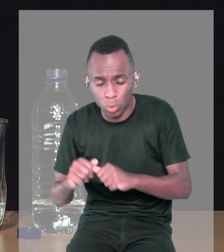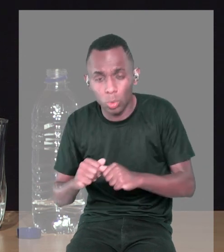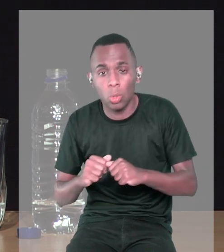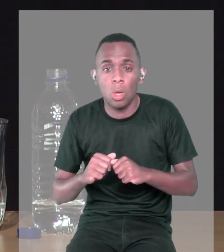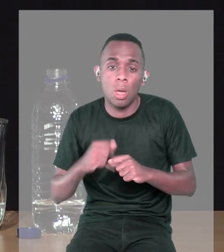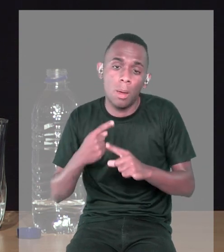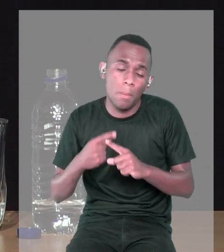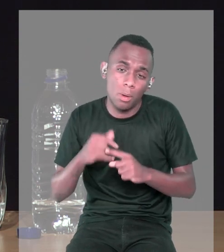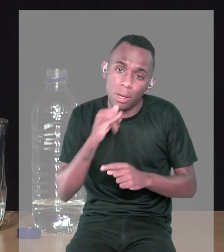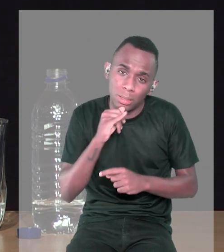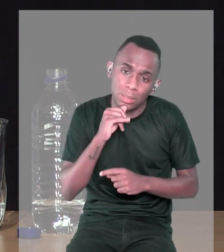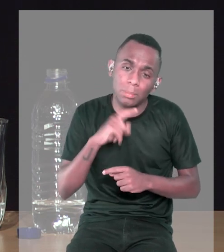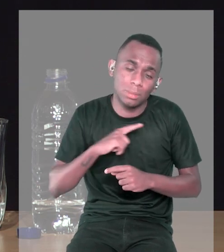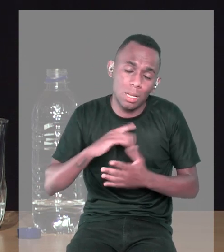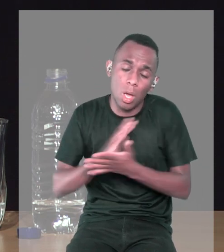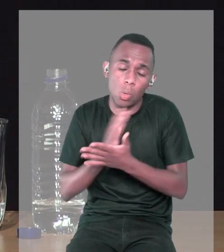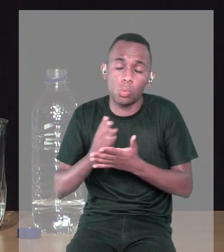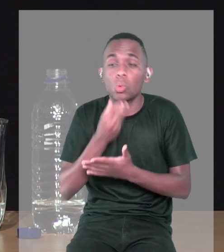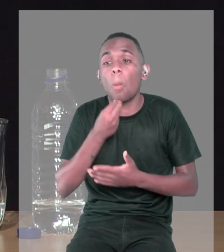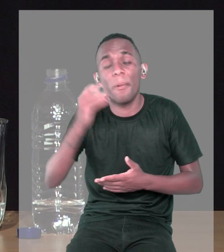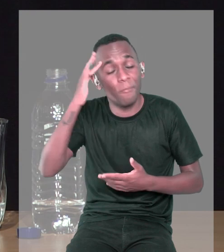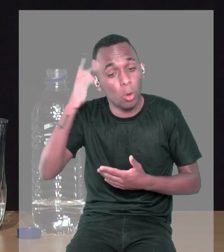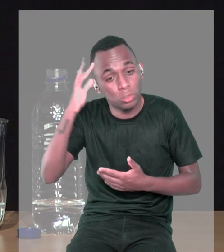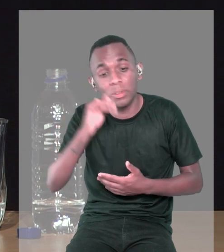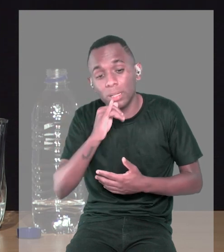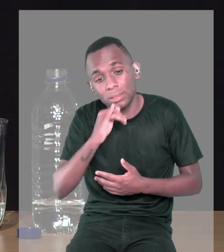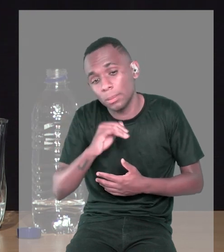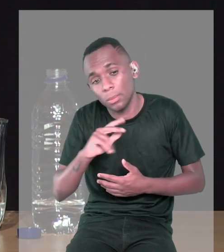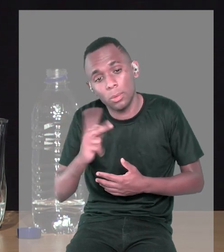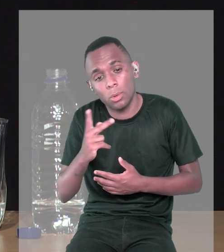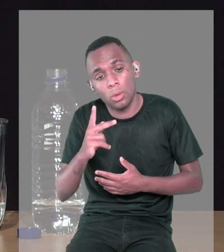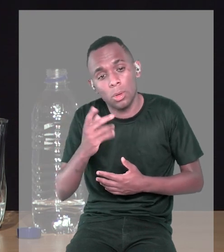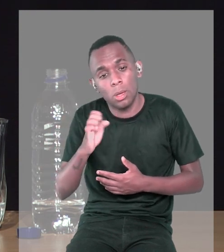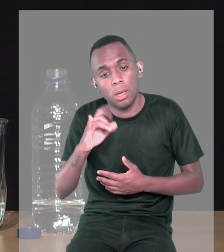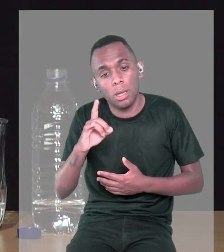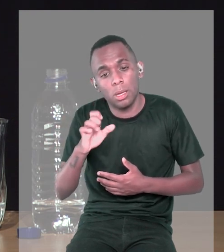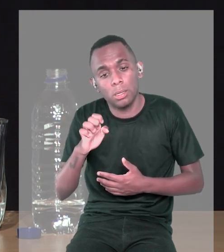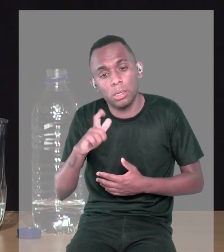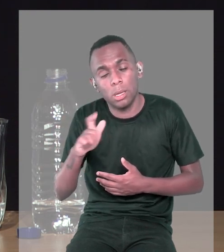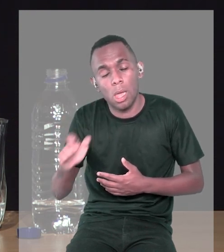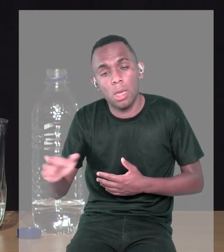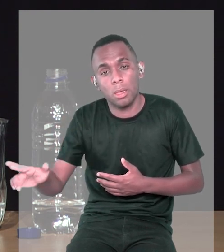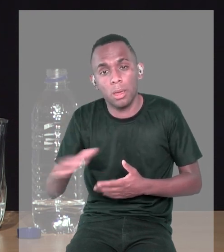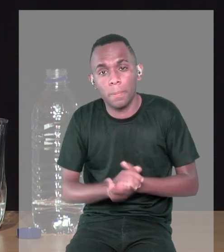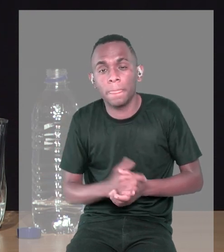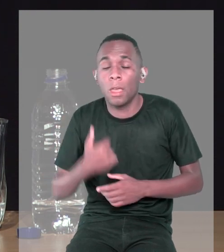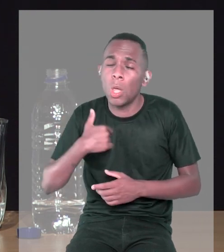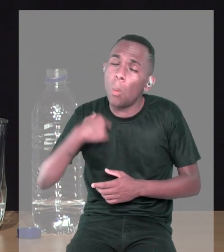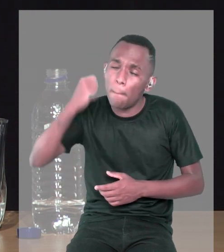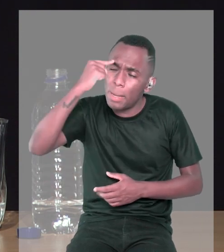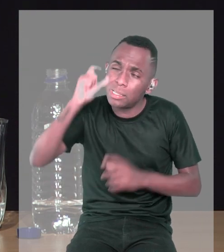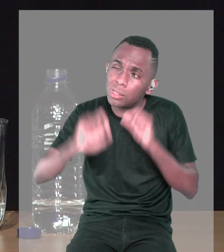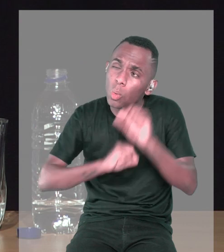história. Mas que o que eu pensei, curiosamente, em relação ao que você estava falando também, é